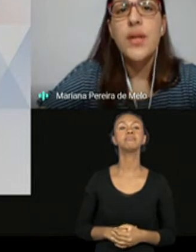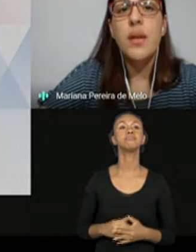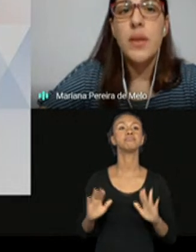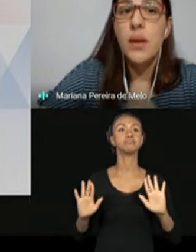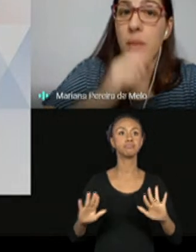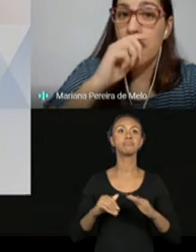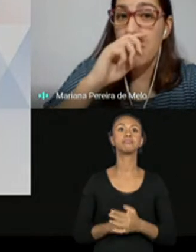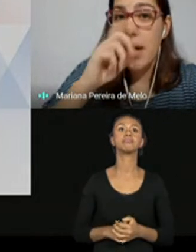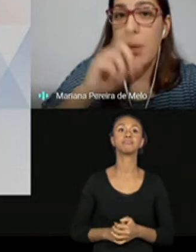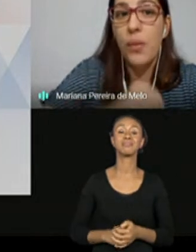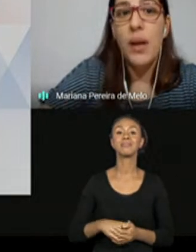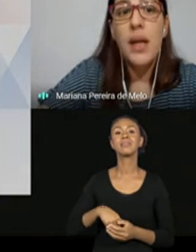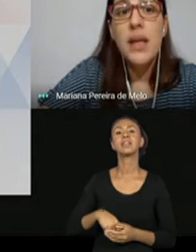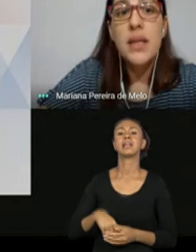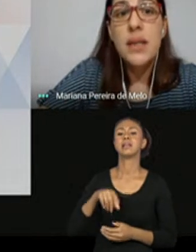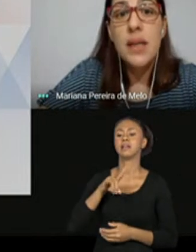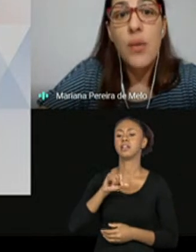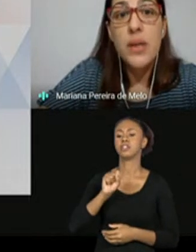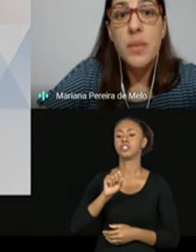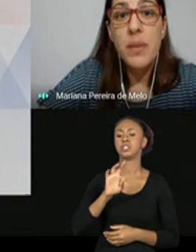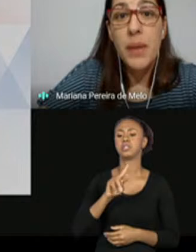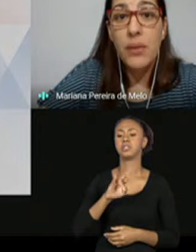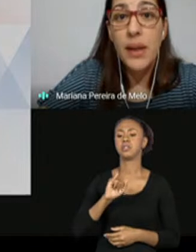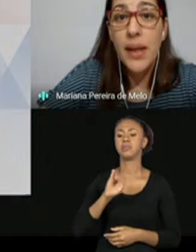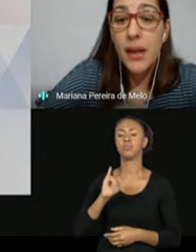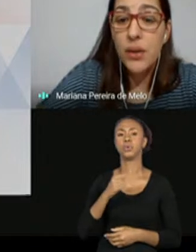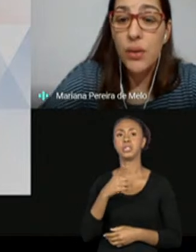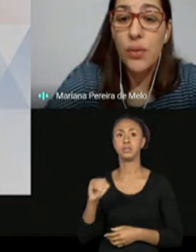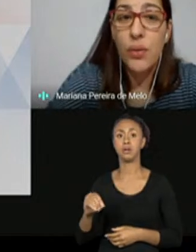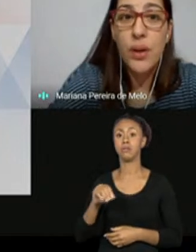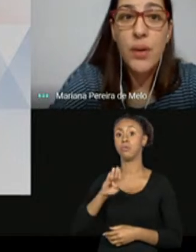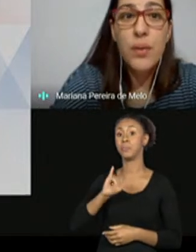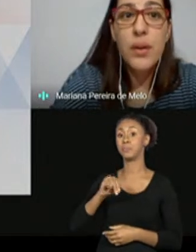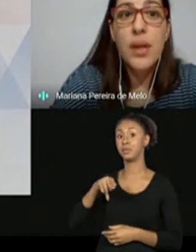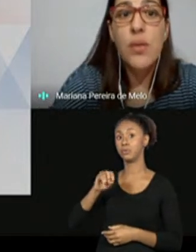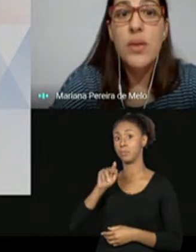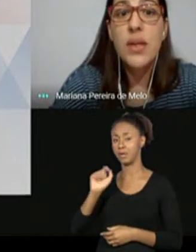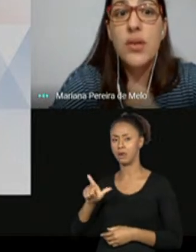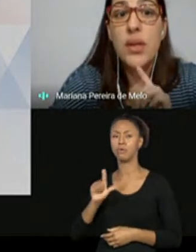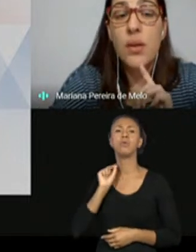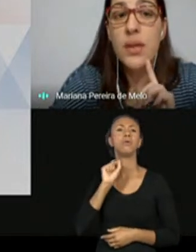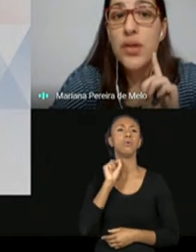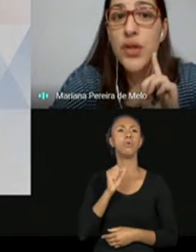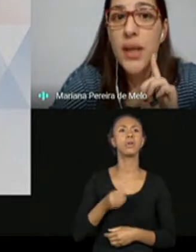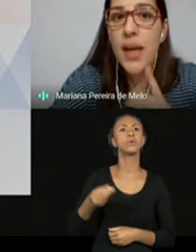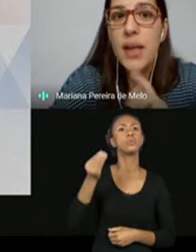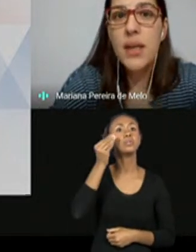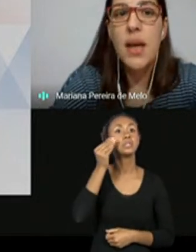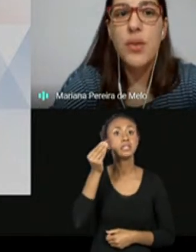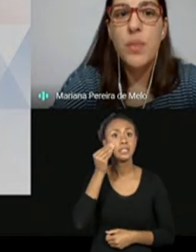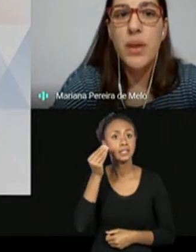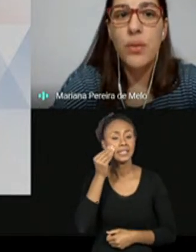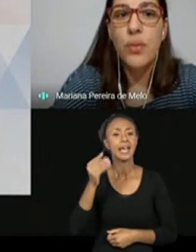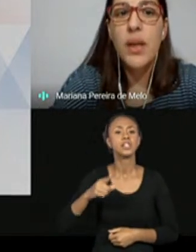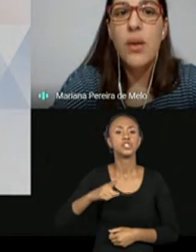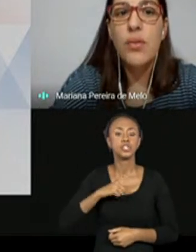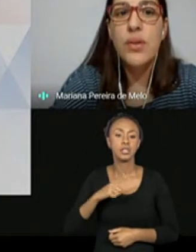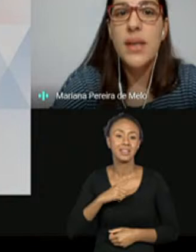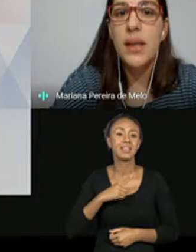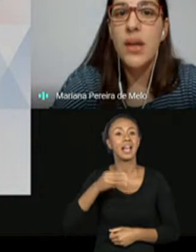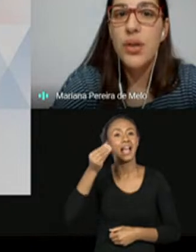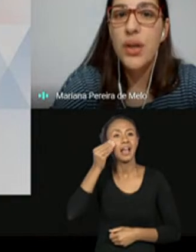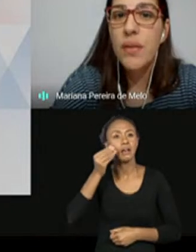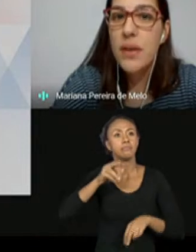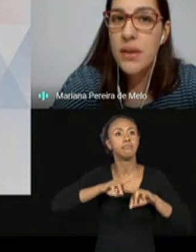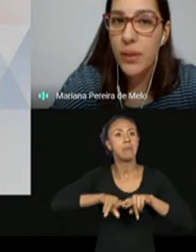Já a distribuição binomial é um experimento aleatório que consiste de N ensaios de Bernoulli, onde